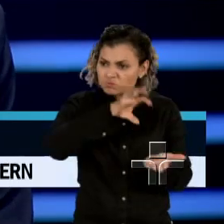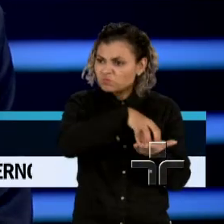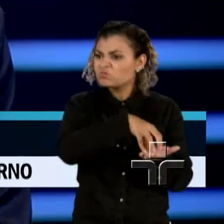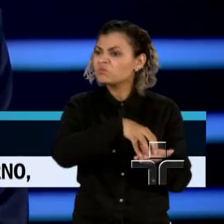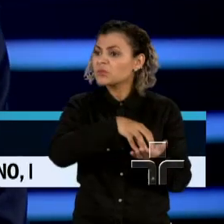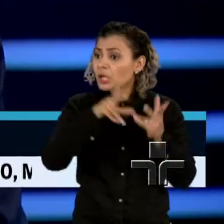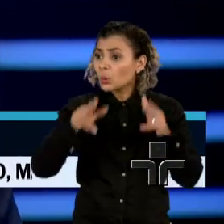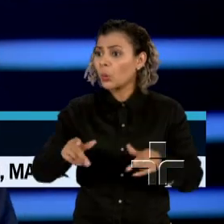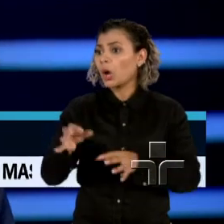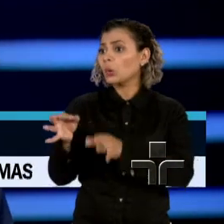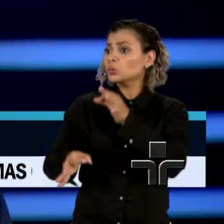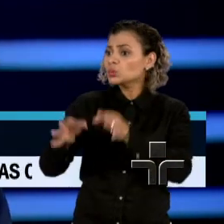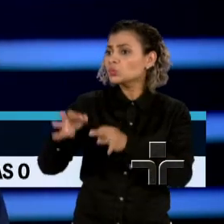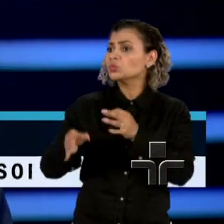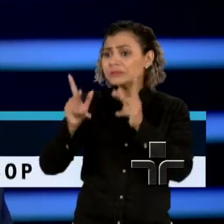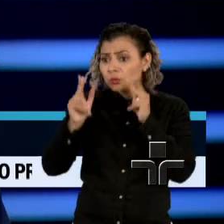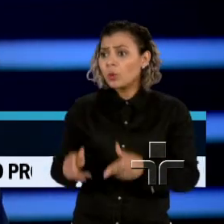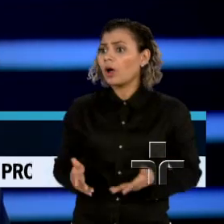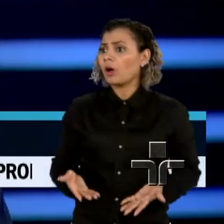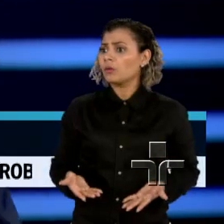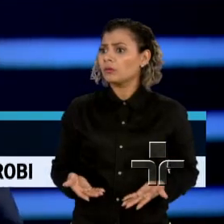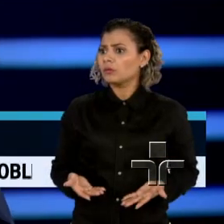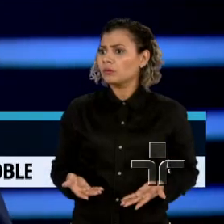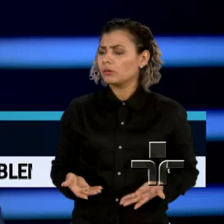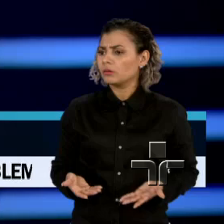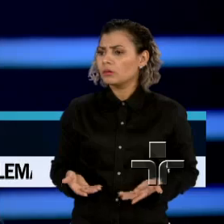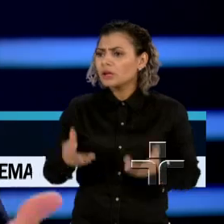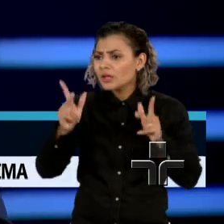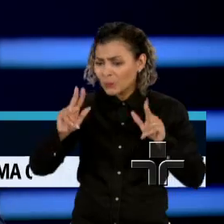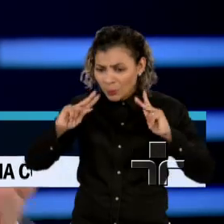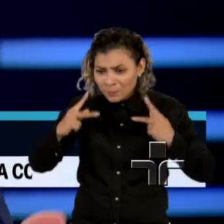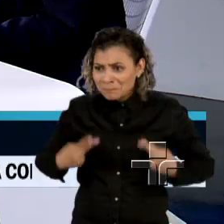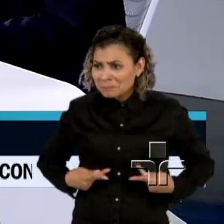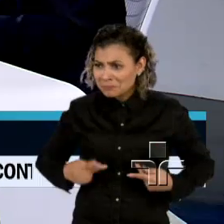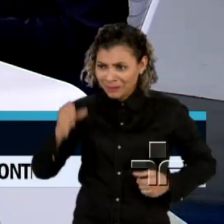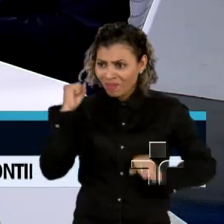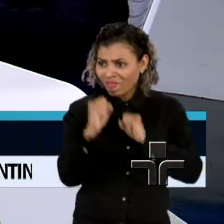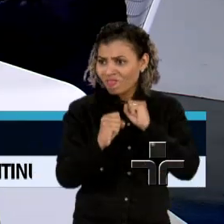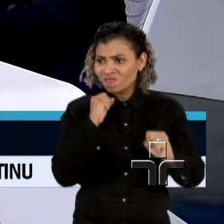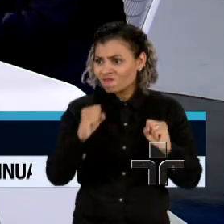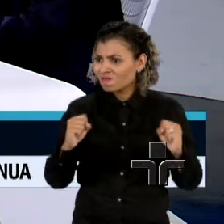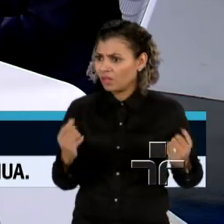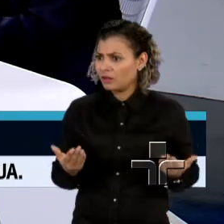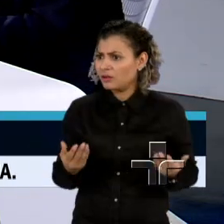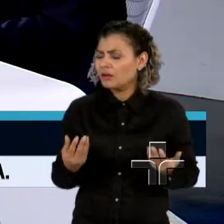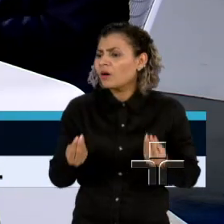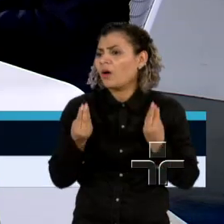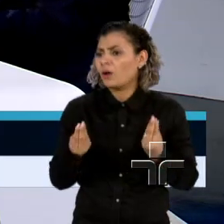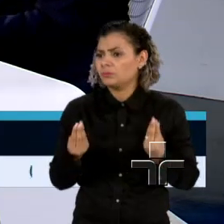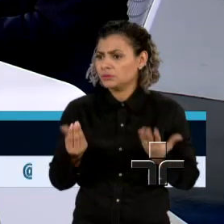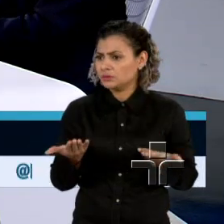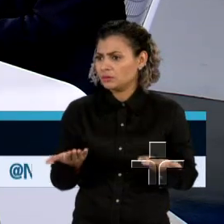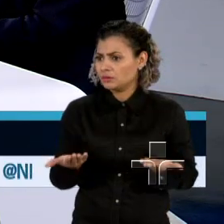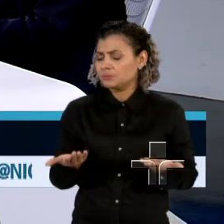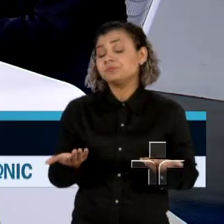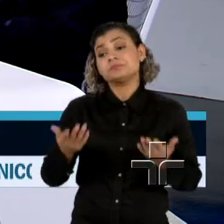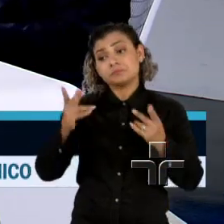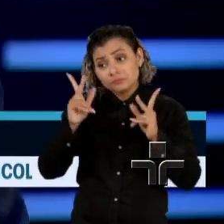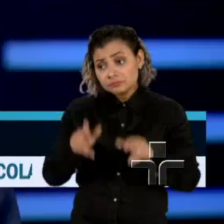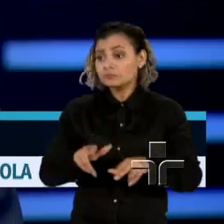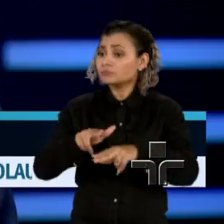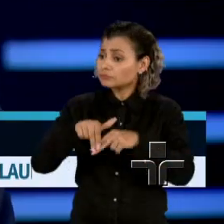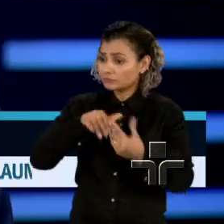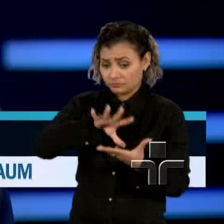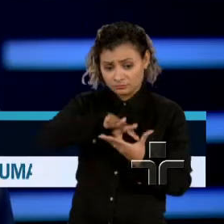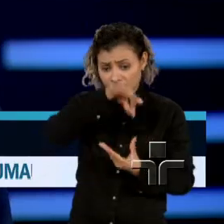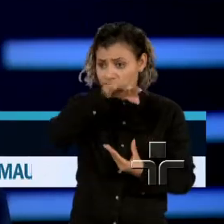mata um juiz, etc. Eu diria que, do ponto de vista da vida humana, é igual a qualquer outra vez, mas do ponto de vista de um país que está se organizando democraticamente, isso